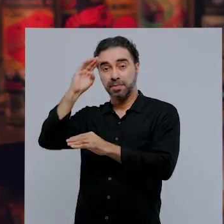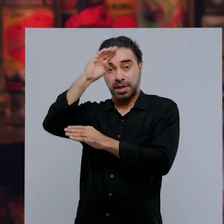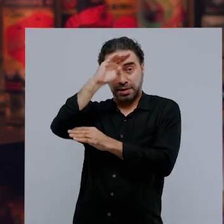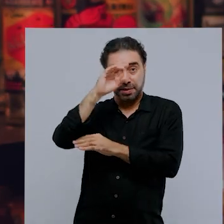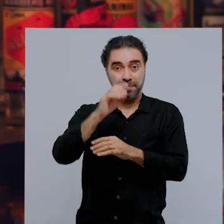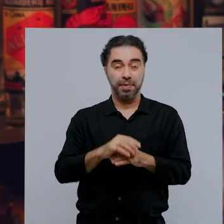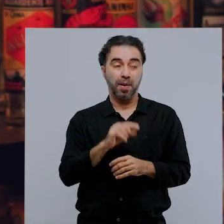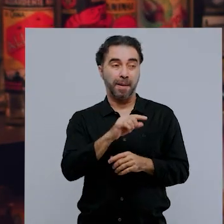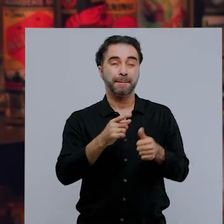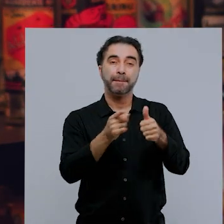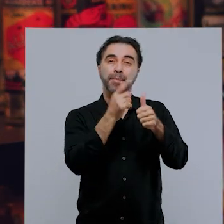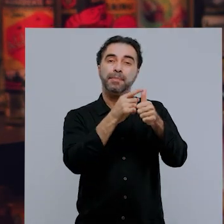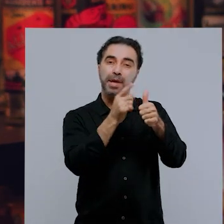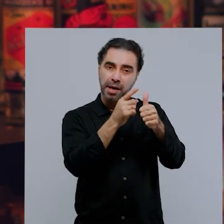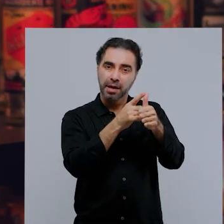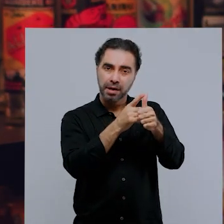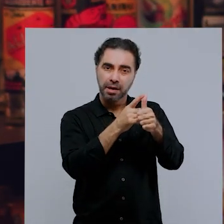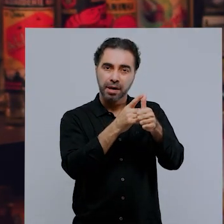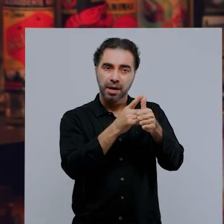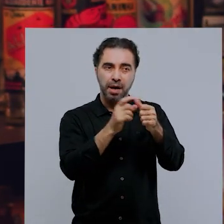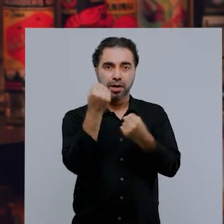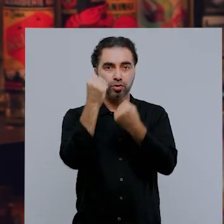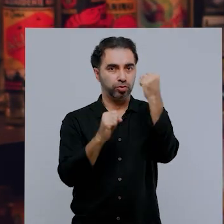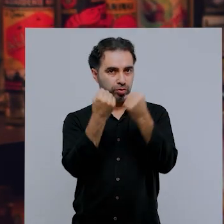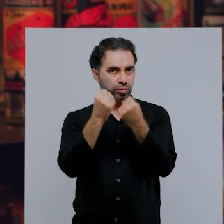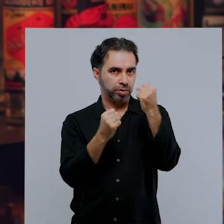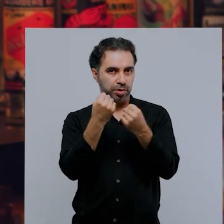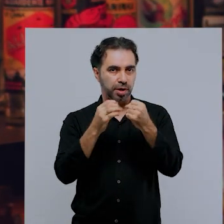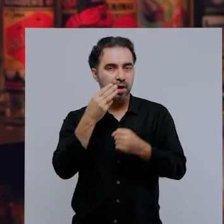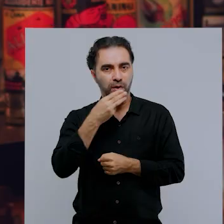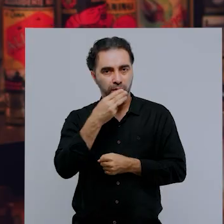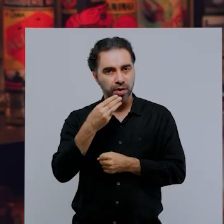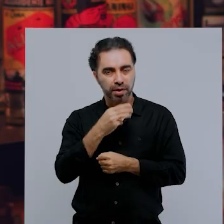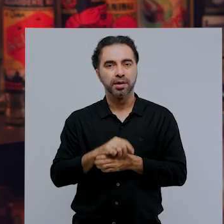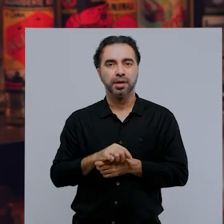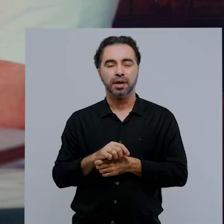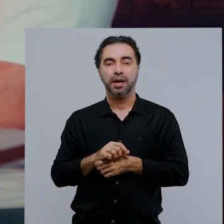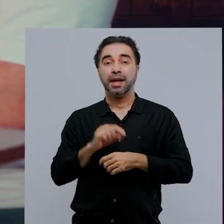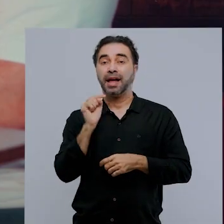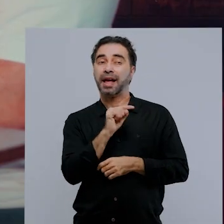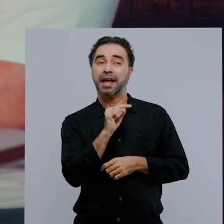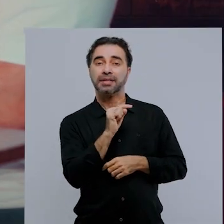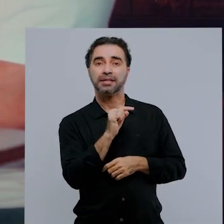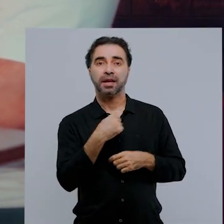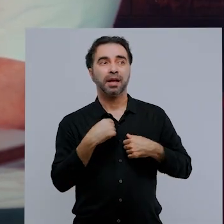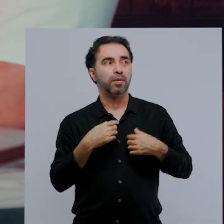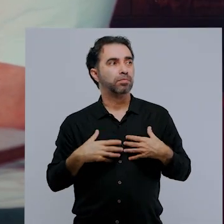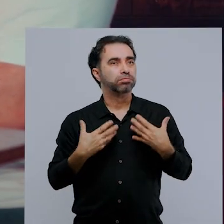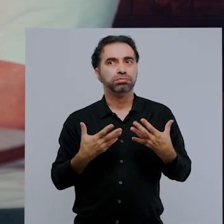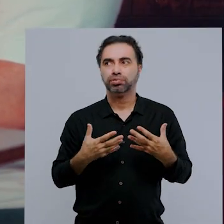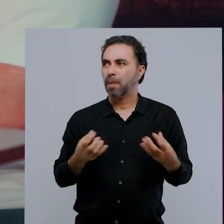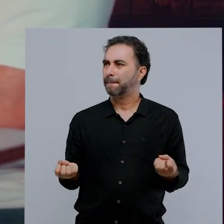primeiras indústrias de açúcar do Brasil, que é a usina Schmidt, aqui era tudo mato. Você